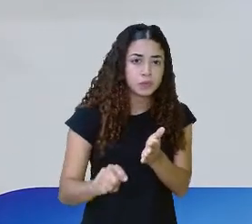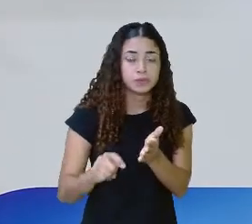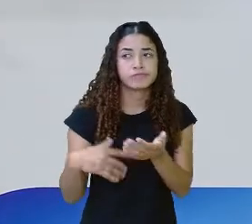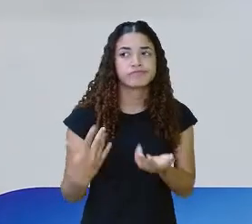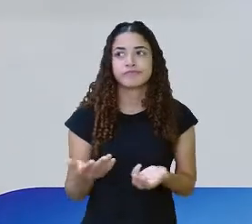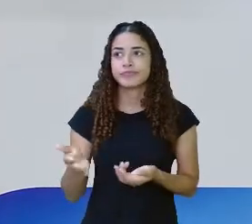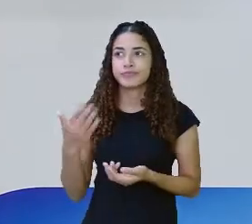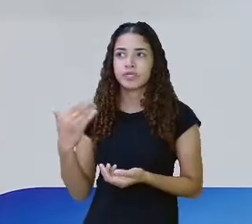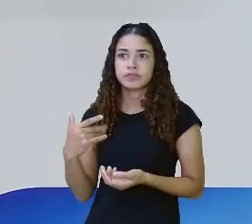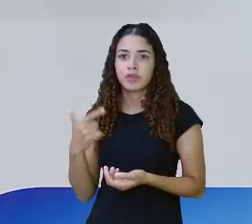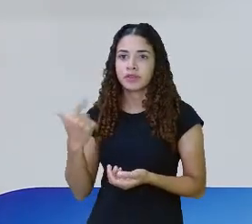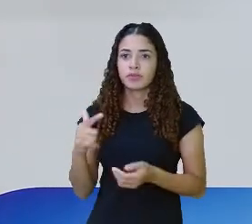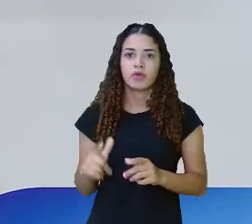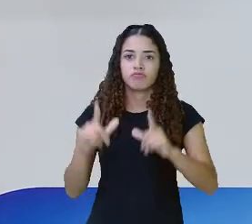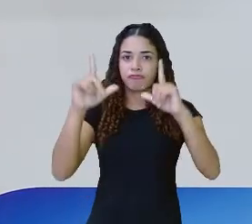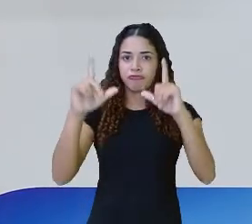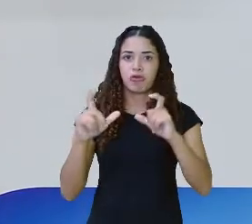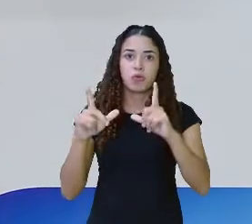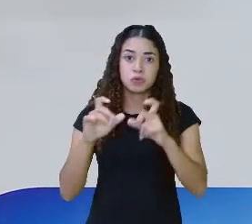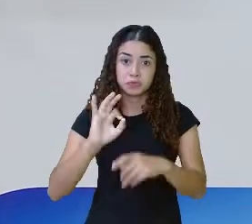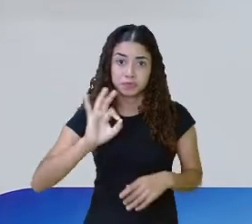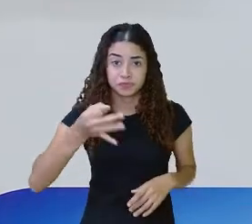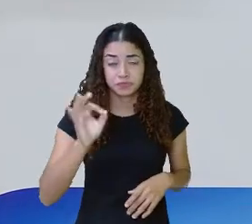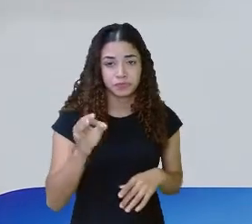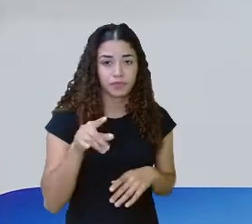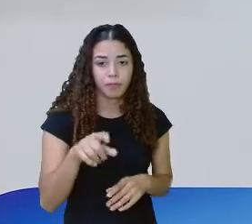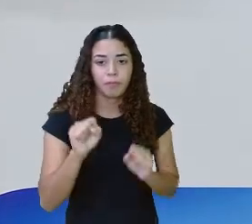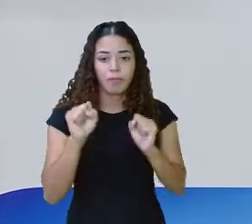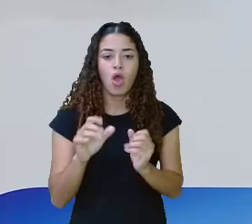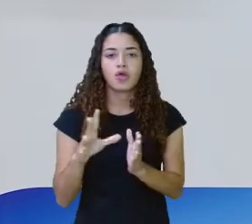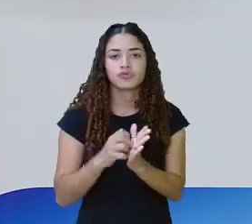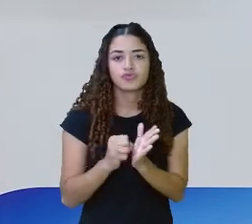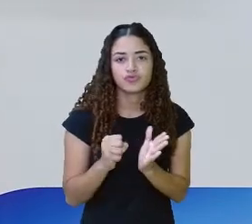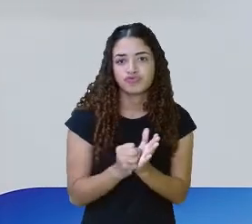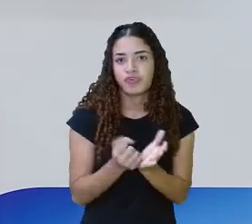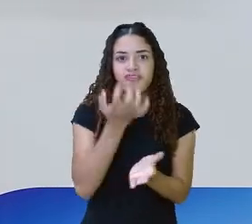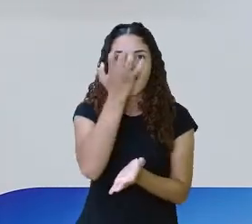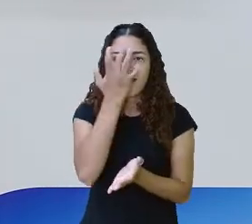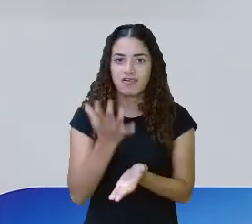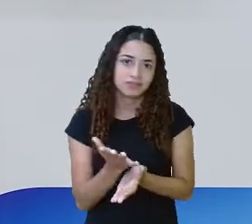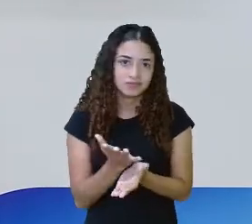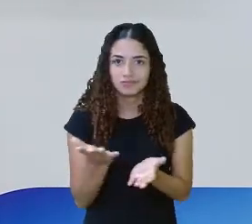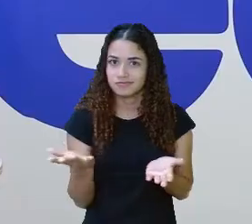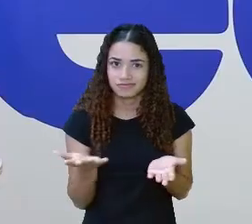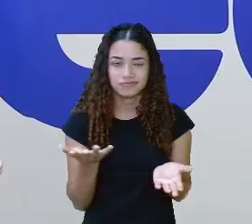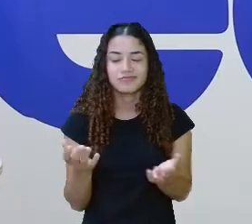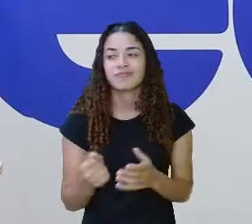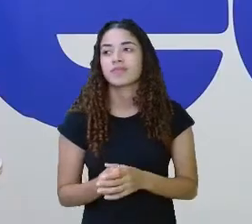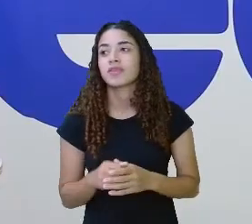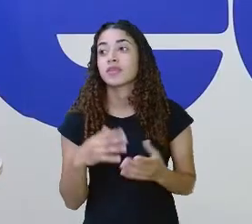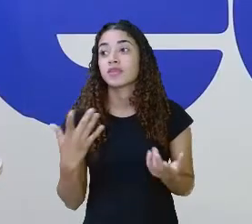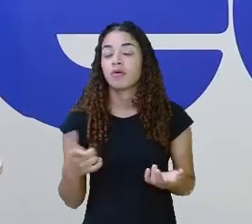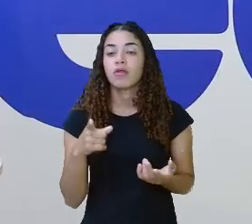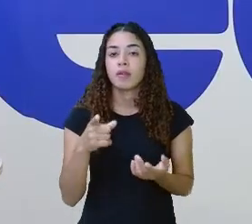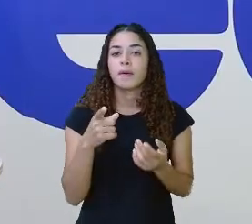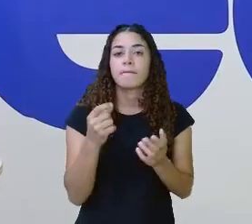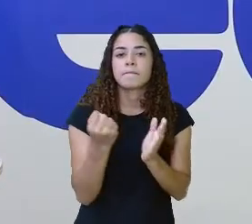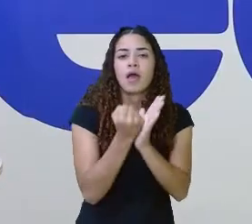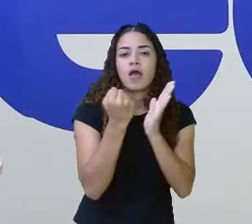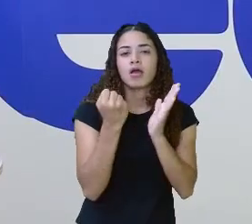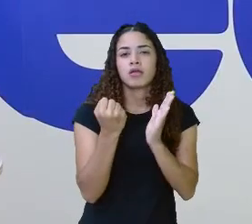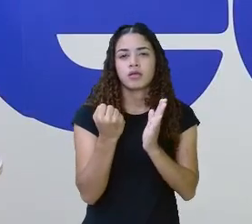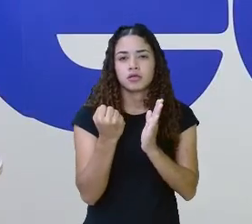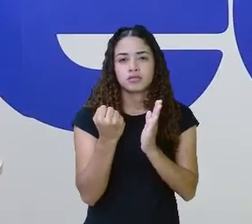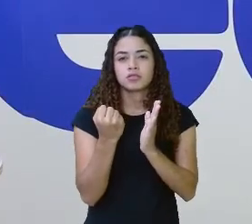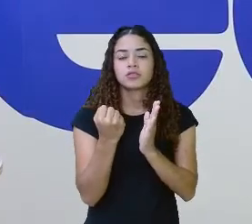época não tinha máquina fotográfica, Pois né, é. professora? Para ele poder registrar aquilo mais facilmente. Pois é, aí nessa grande embarcação, não é?